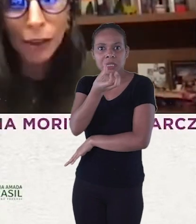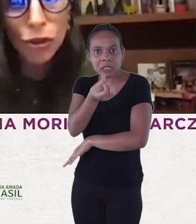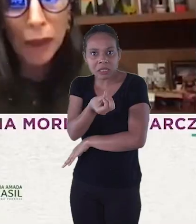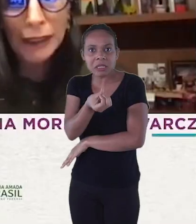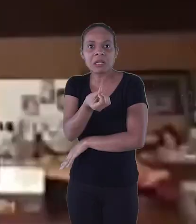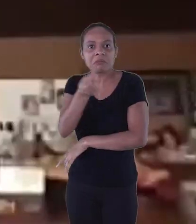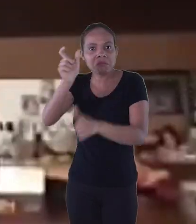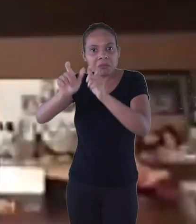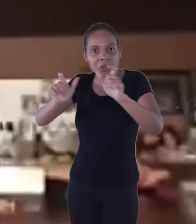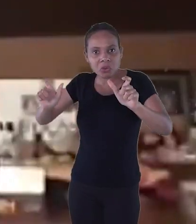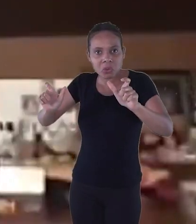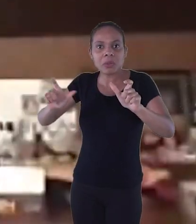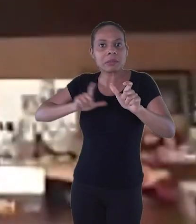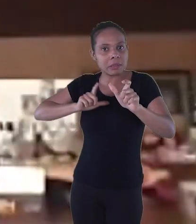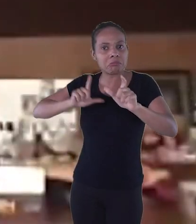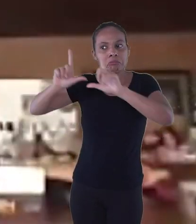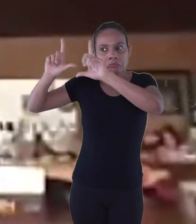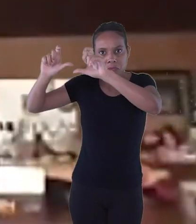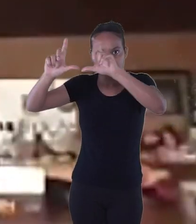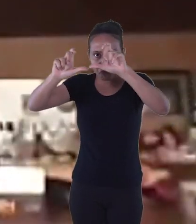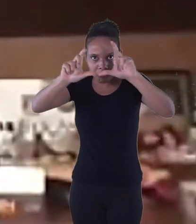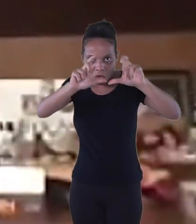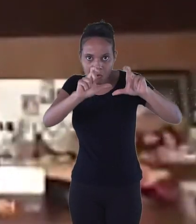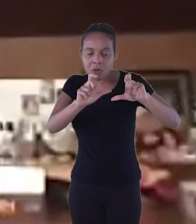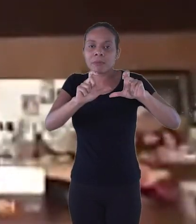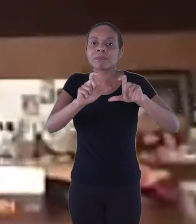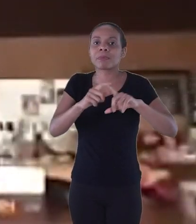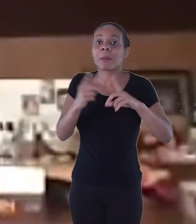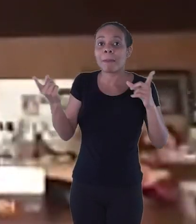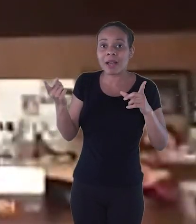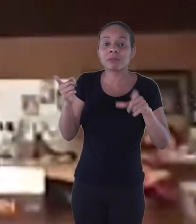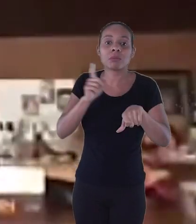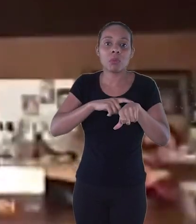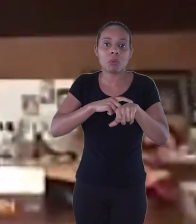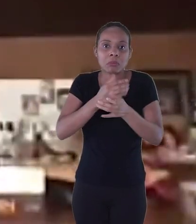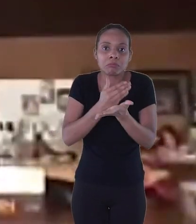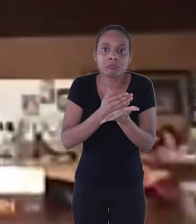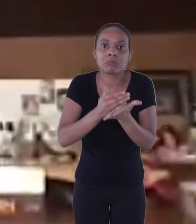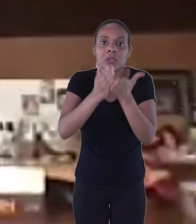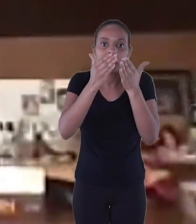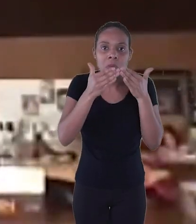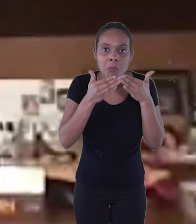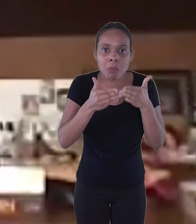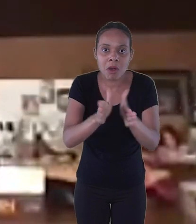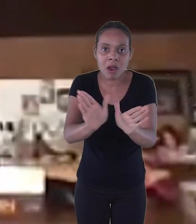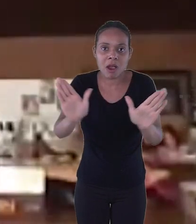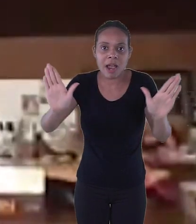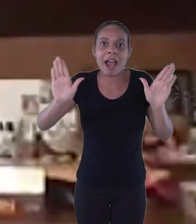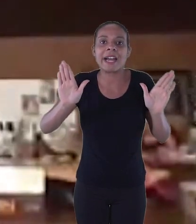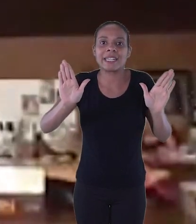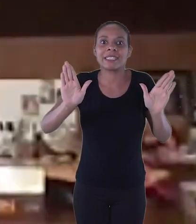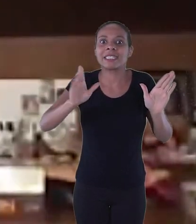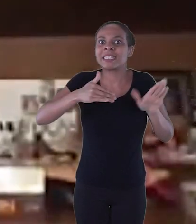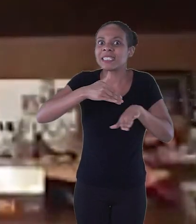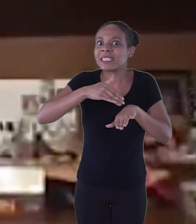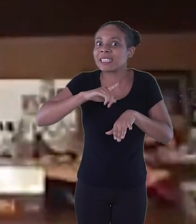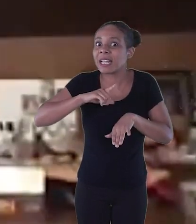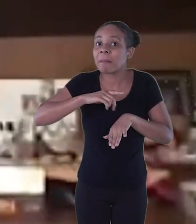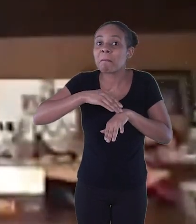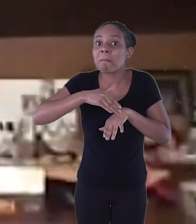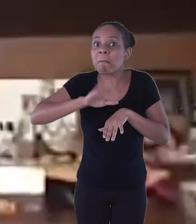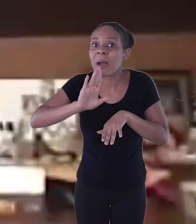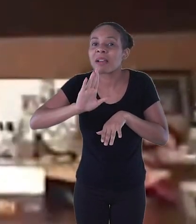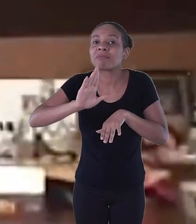36 retratos, mas na exposição na Pinacoteca, que abre esse sábado, Dia do Trabalho, são mais de 100